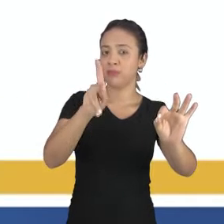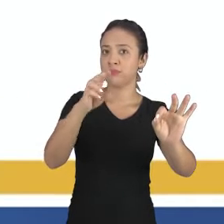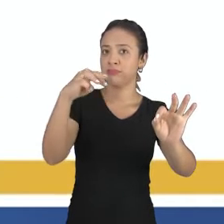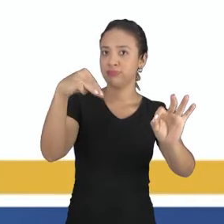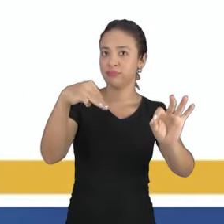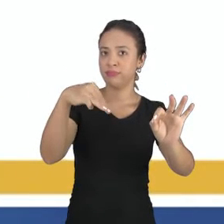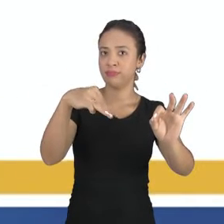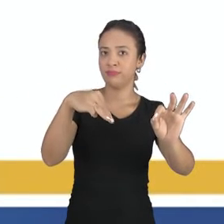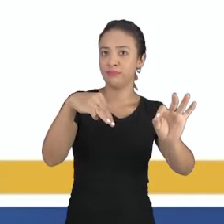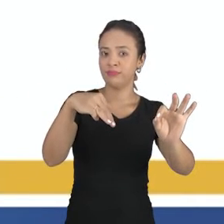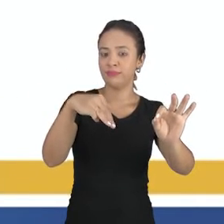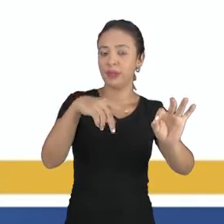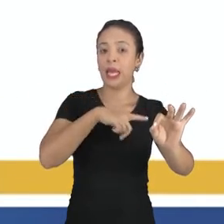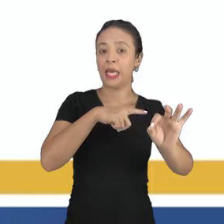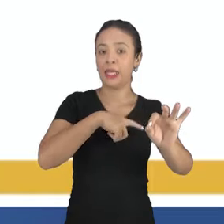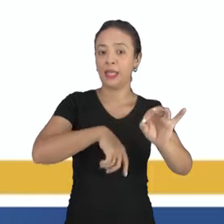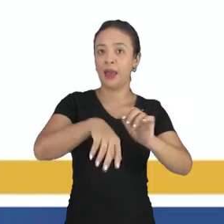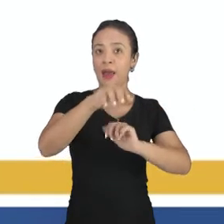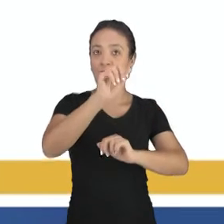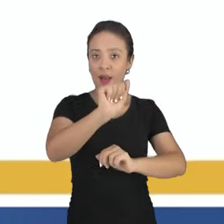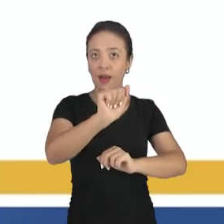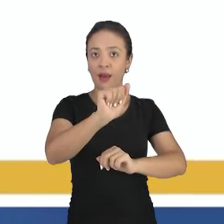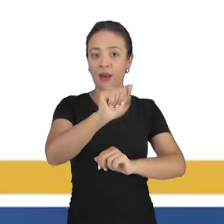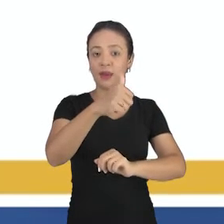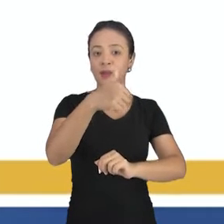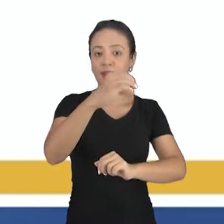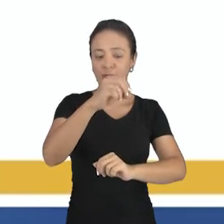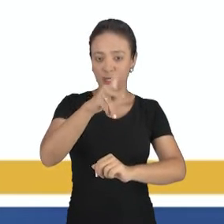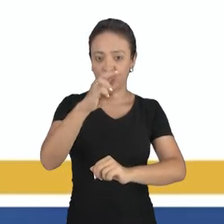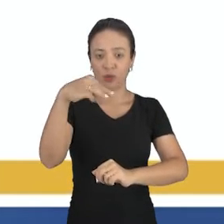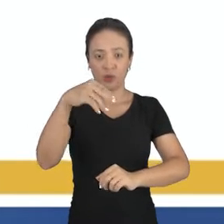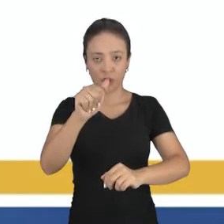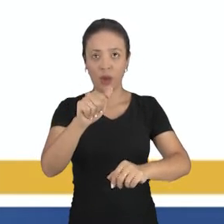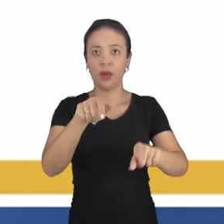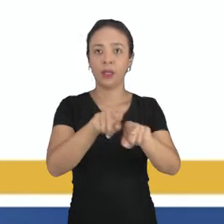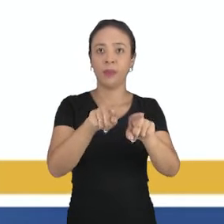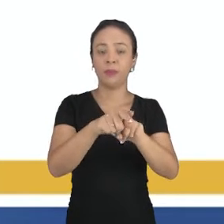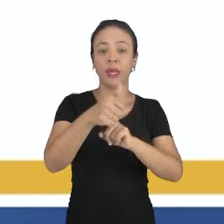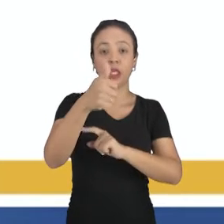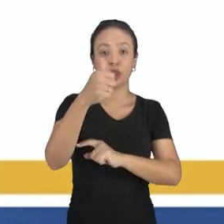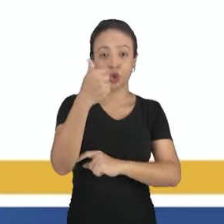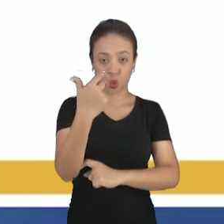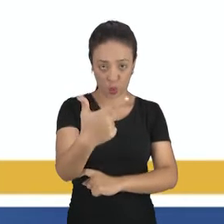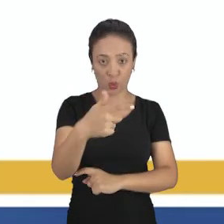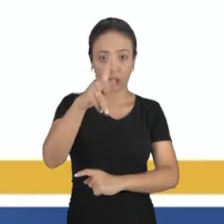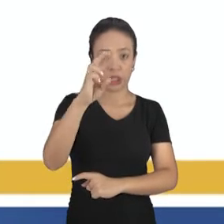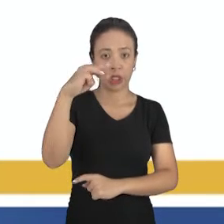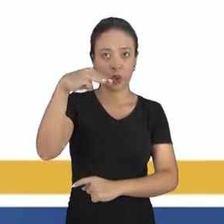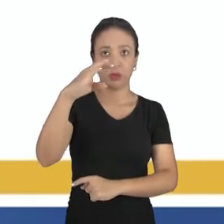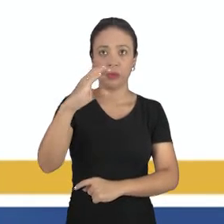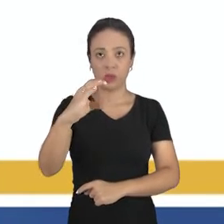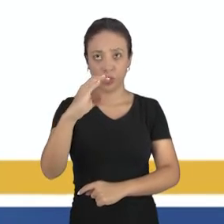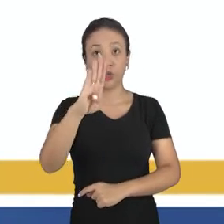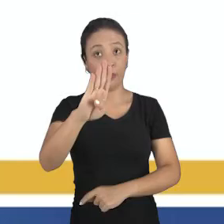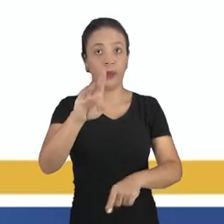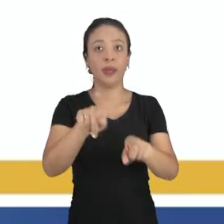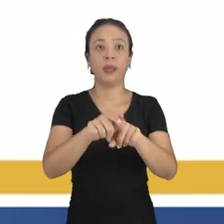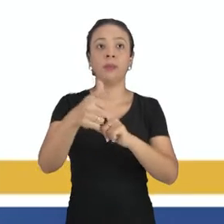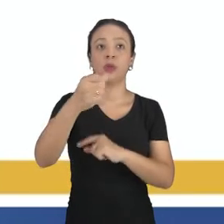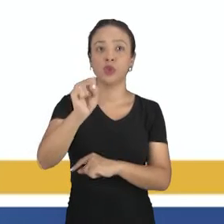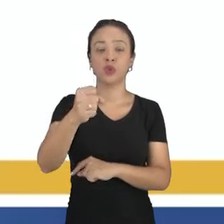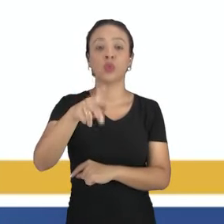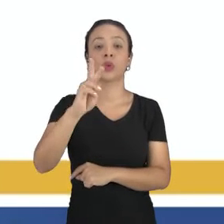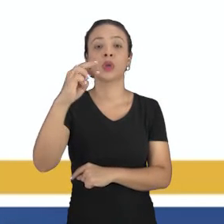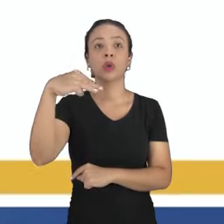de aí a 12 km de bebê e 12 km de ser e o